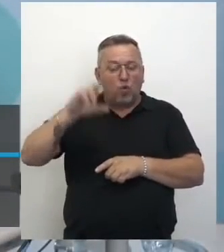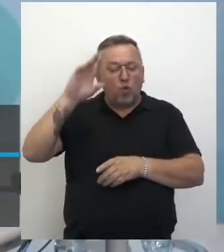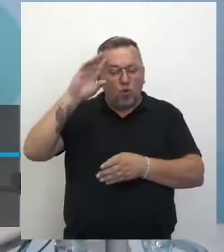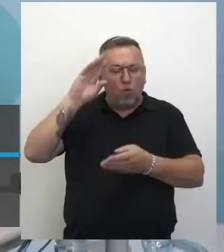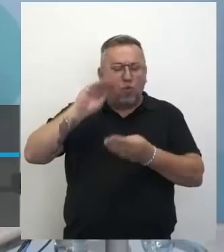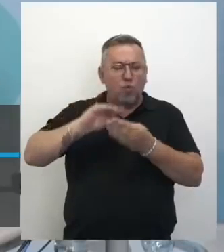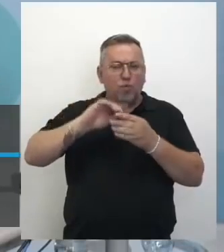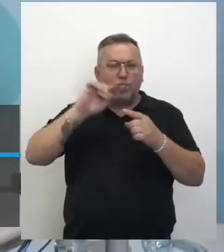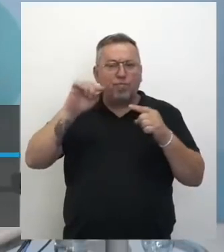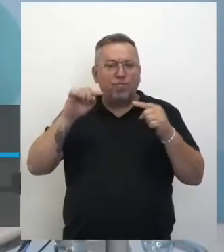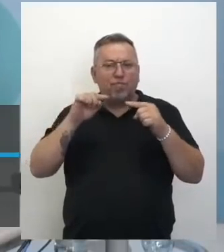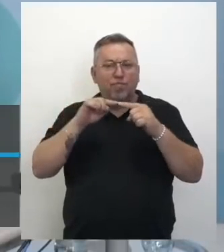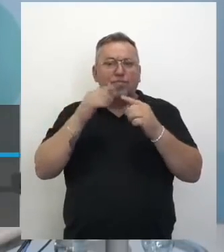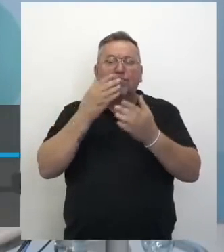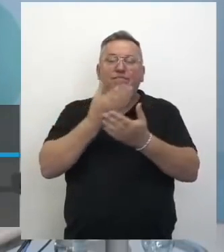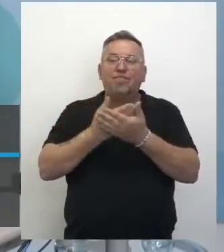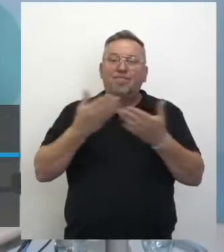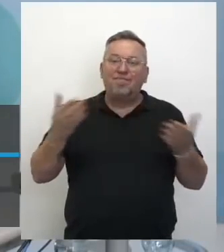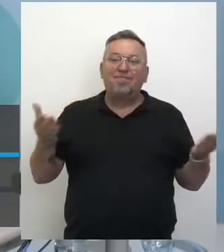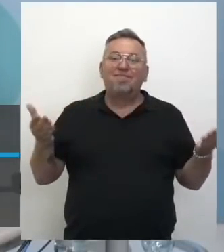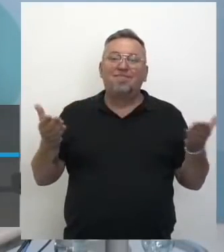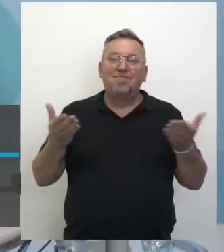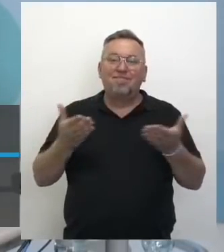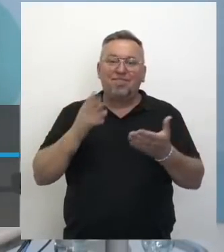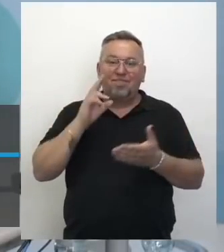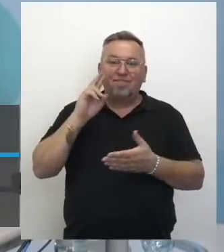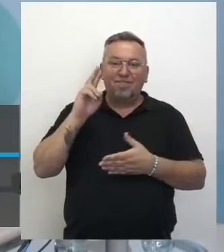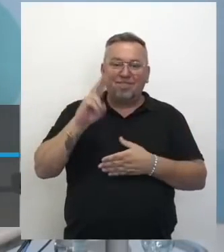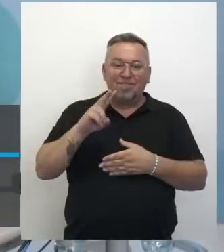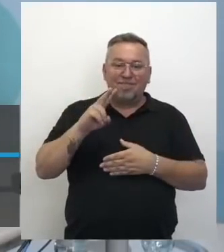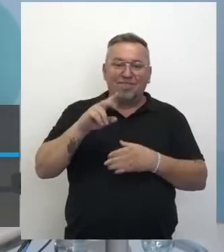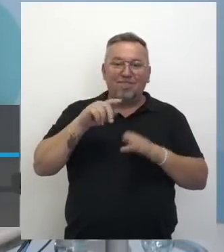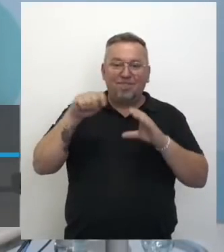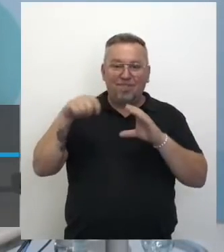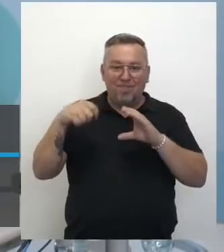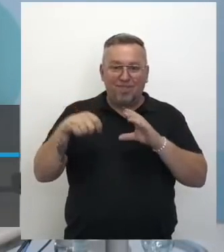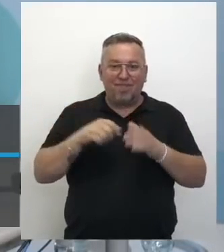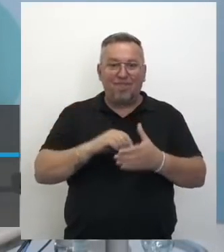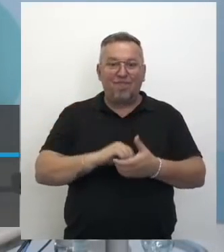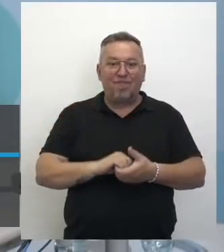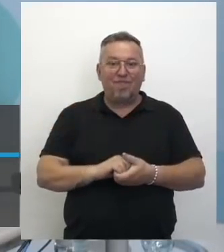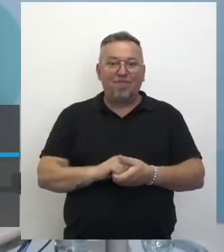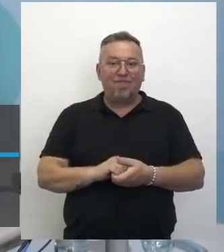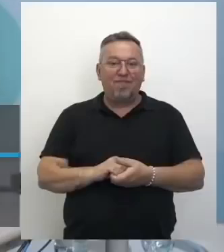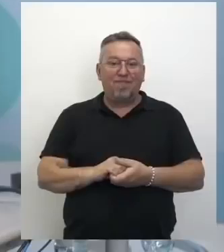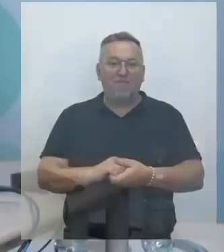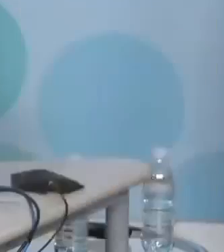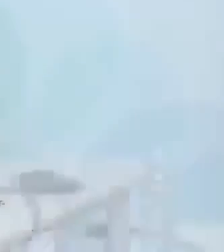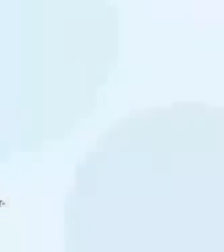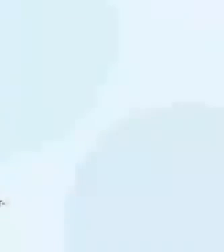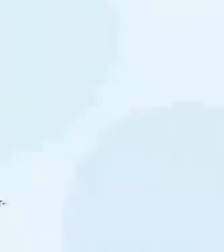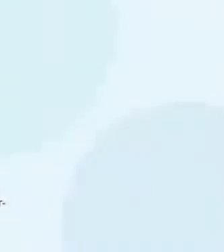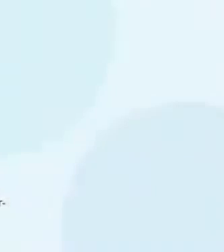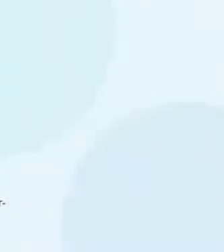os objetivos da aula de hoje, se liga aí no vídeo.